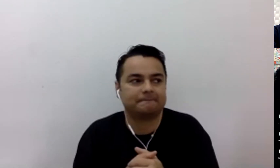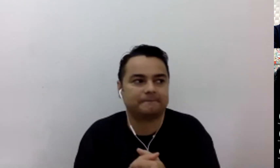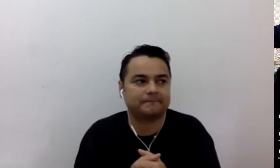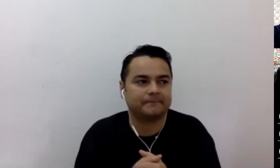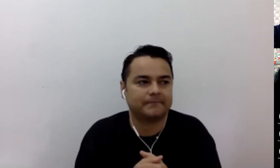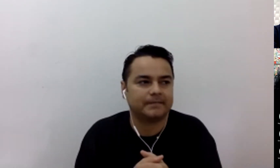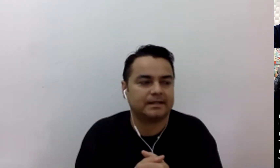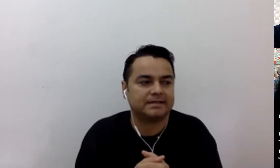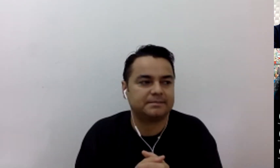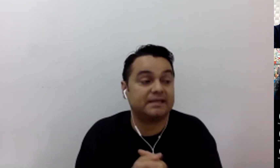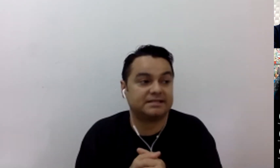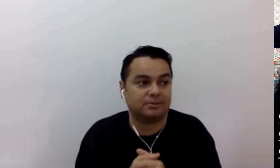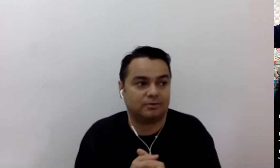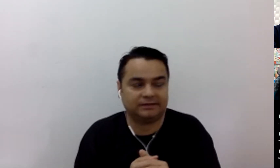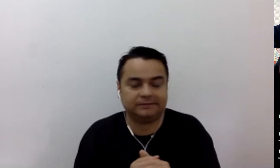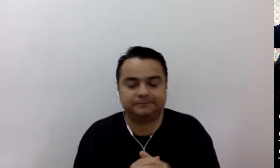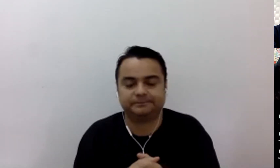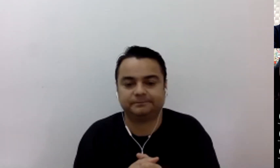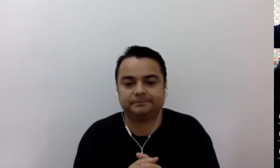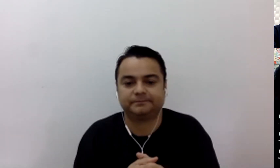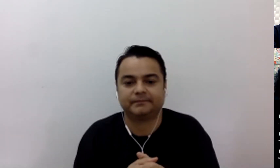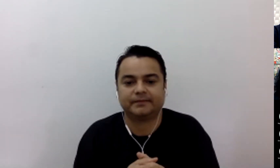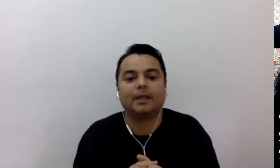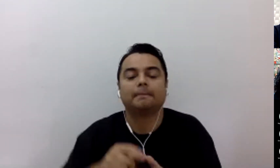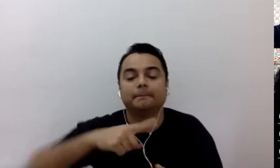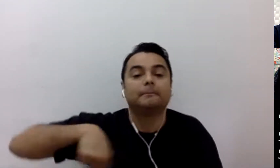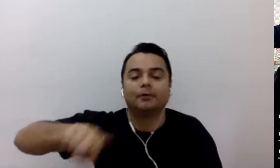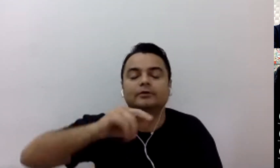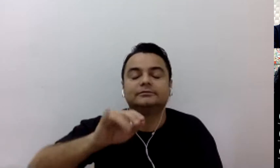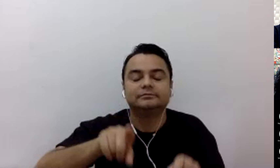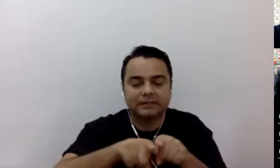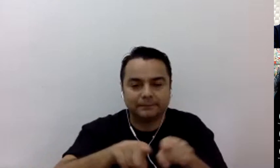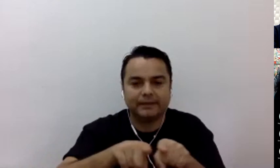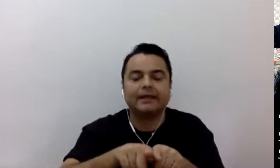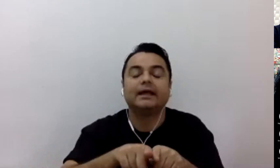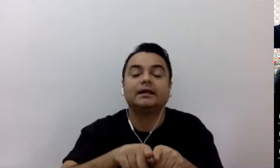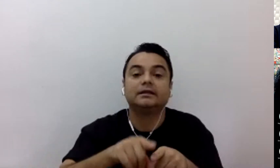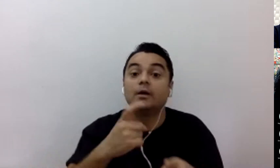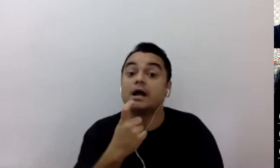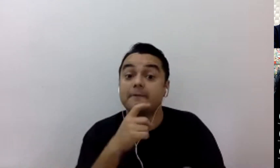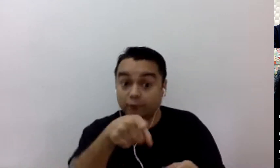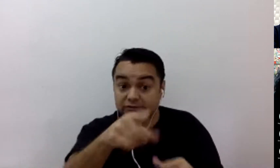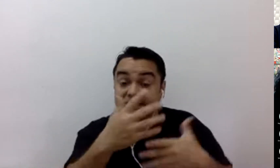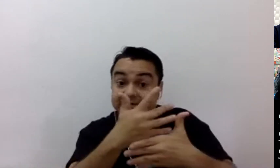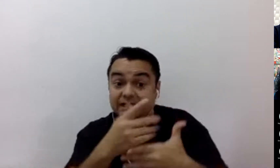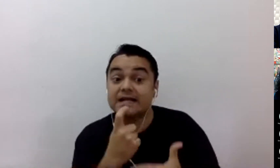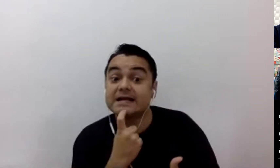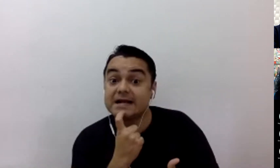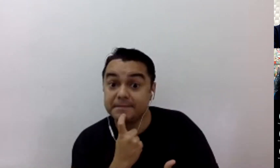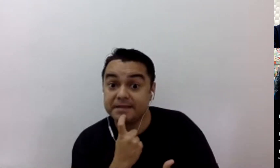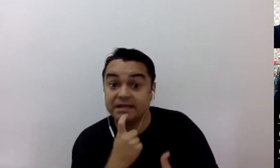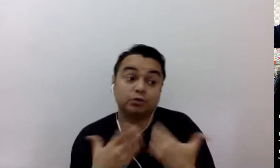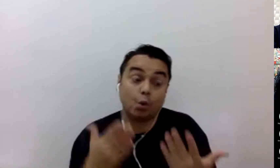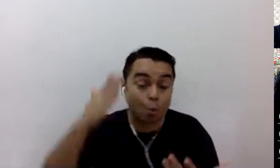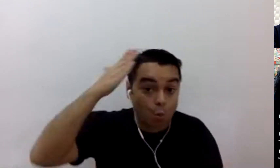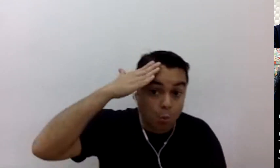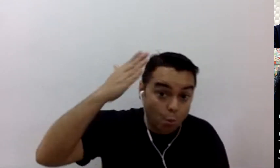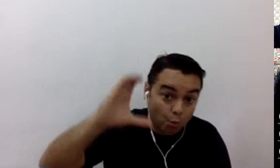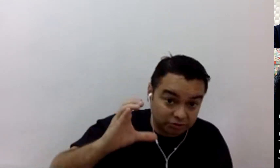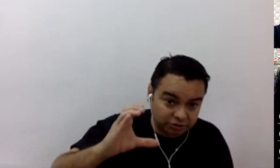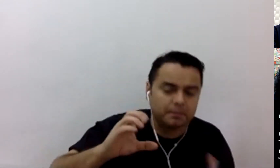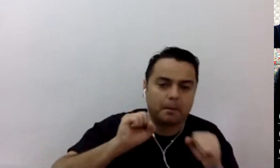lembrar falar, também, Jairo. vale lembrar também que vai ter um momento que quem estiver em Campinas ou Curitiba poderá fazer uma visita